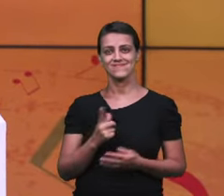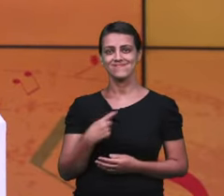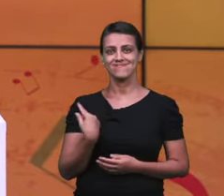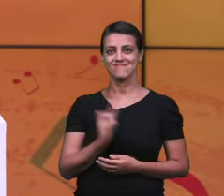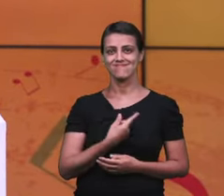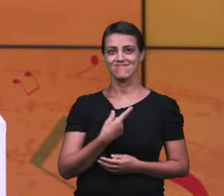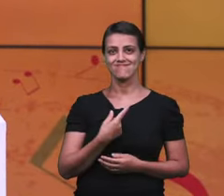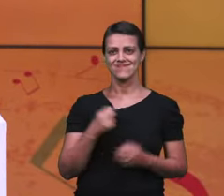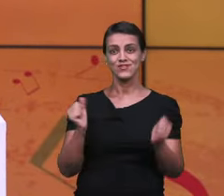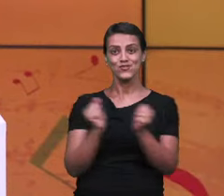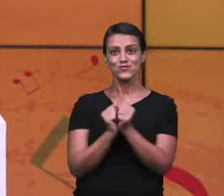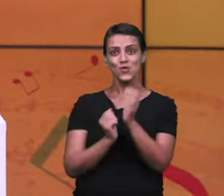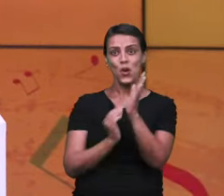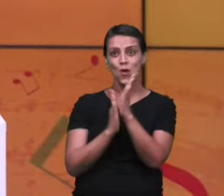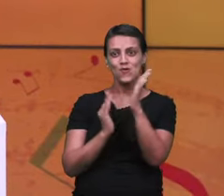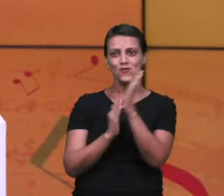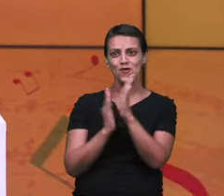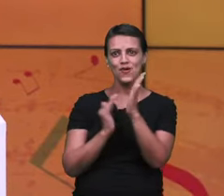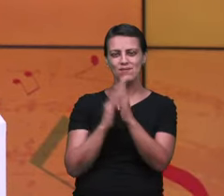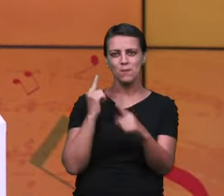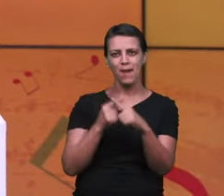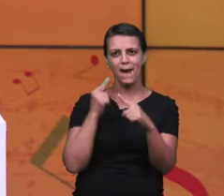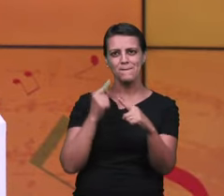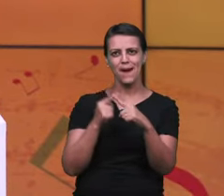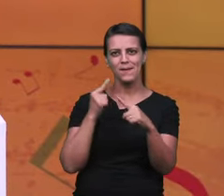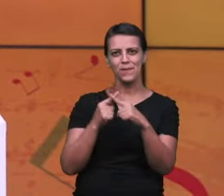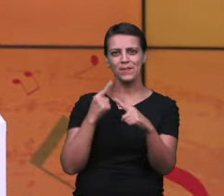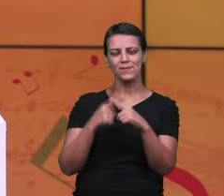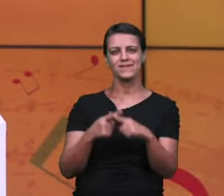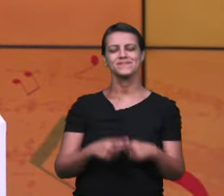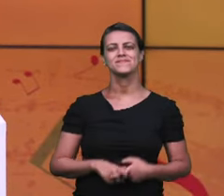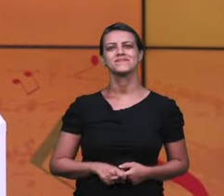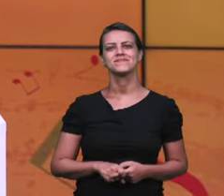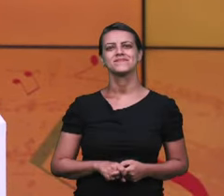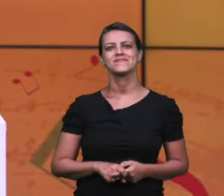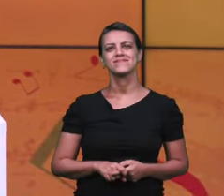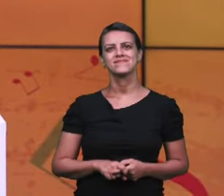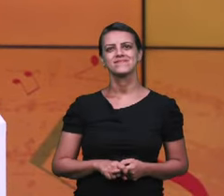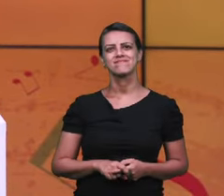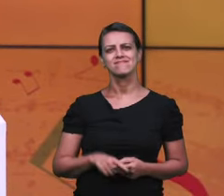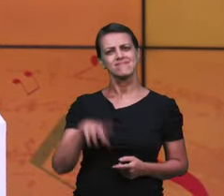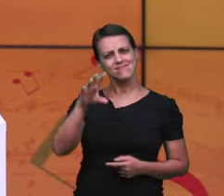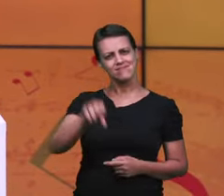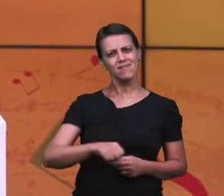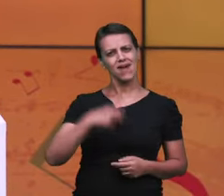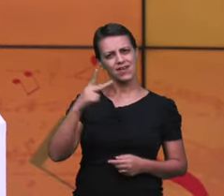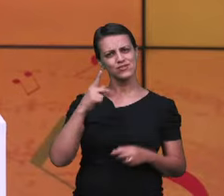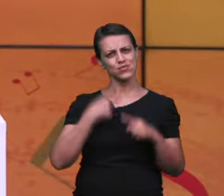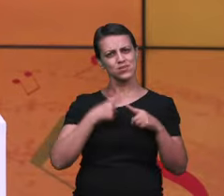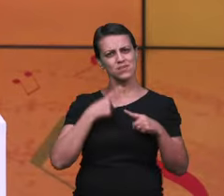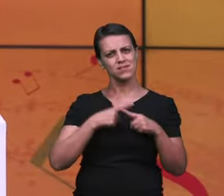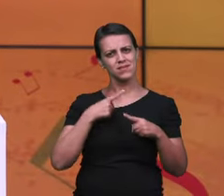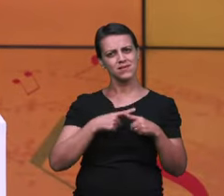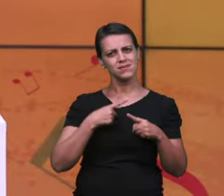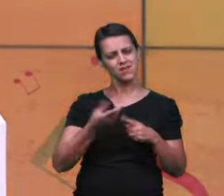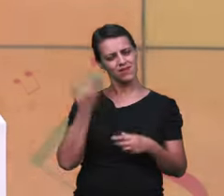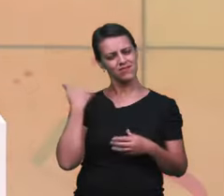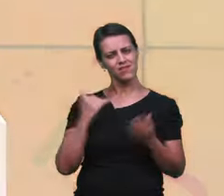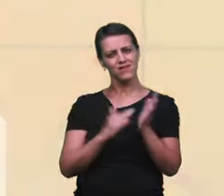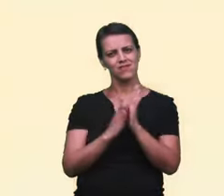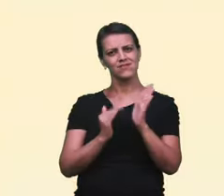tocar juntinho com o louvor. Vamos ouvir, pegue a sua clave e vem louvar o Senhor conosco.